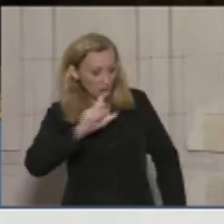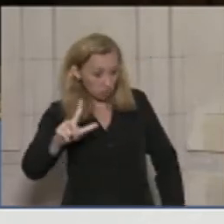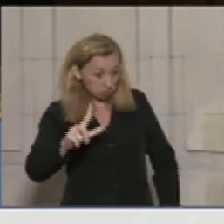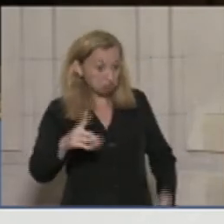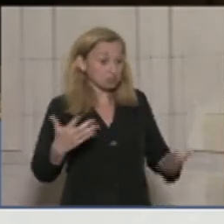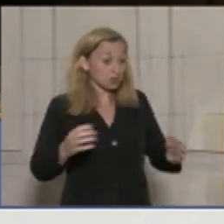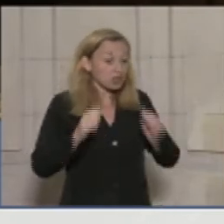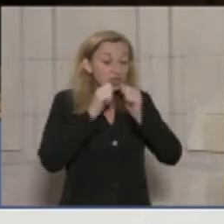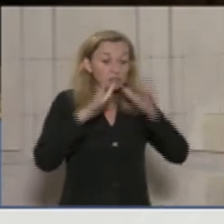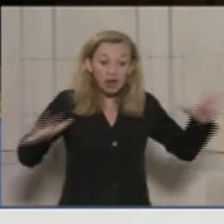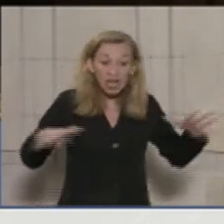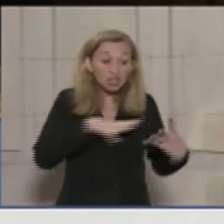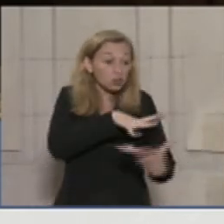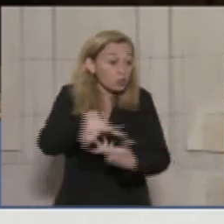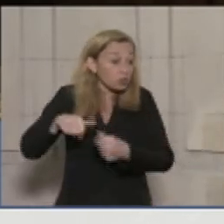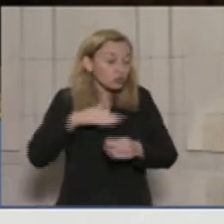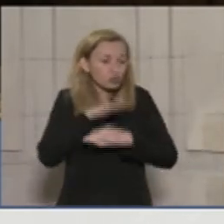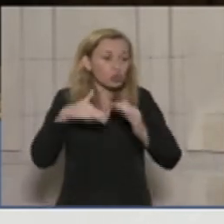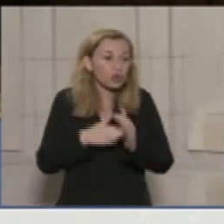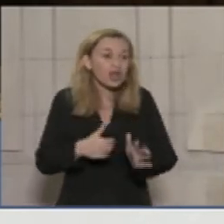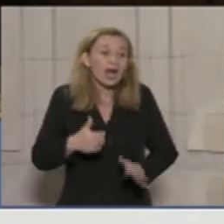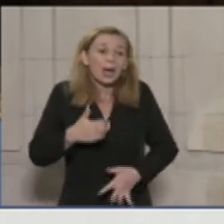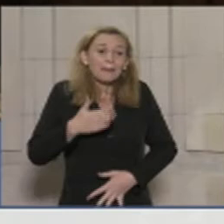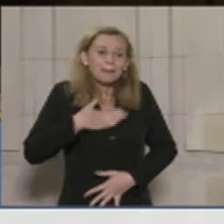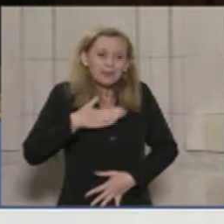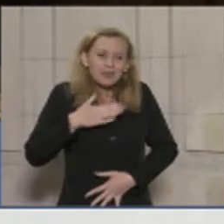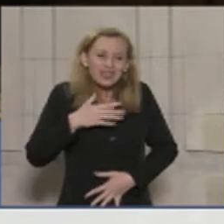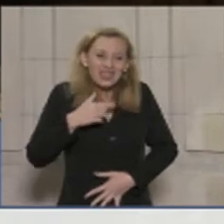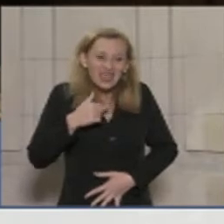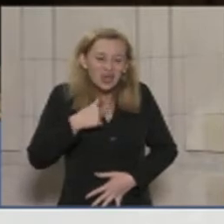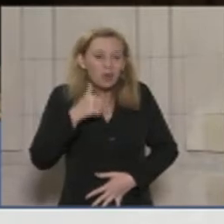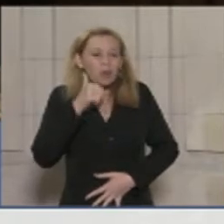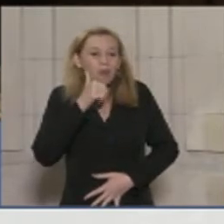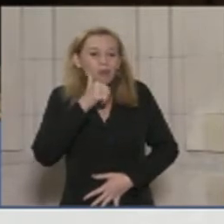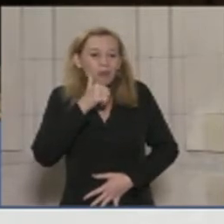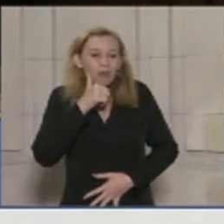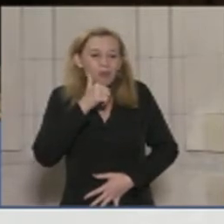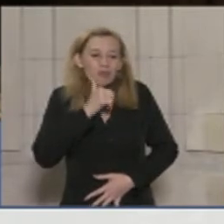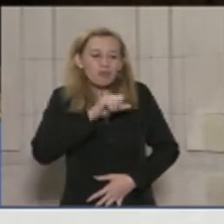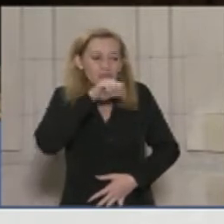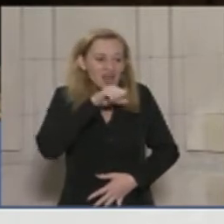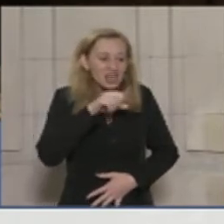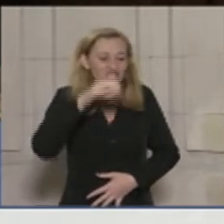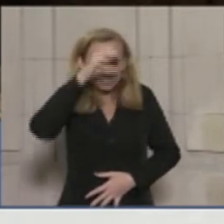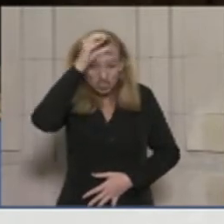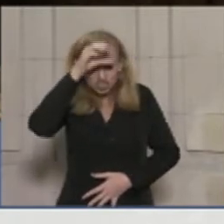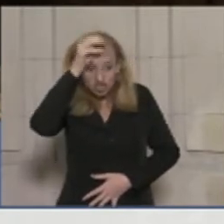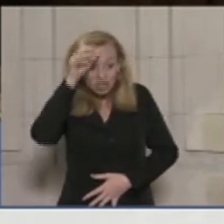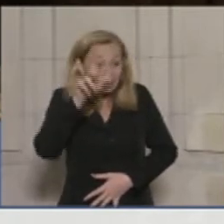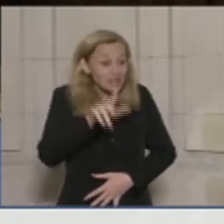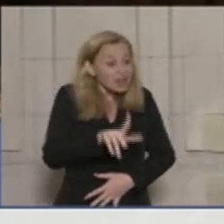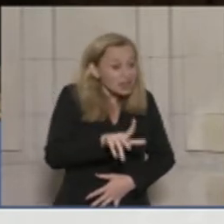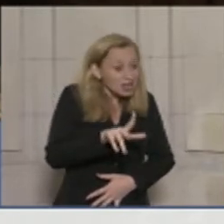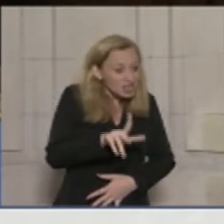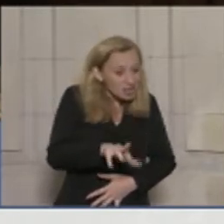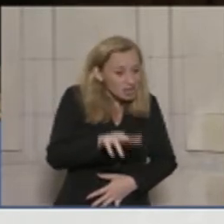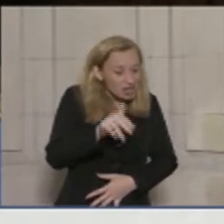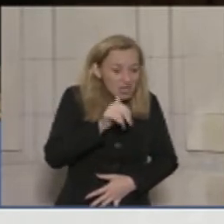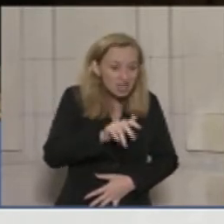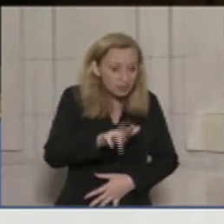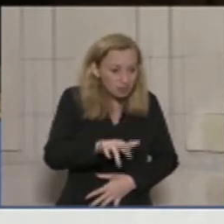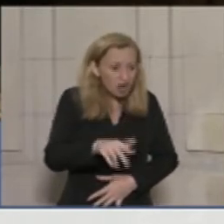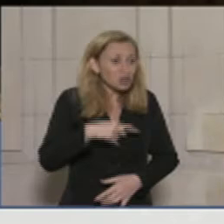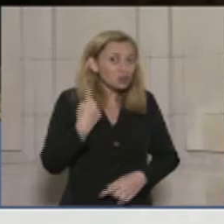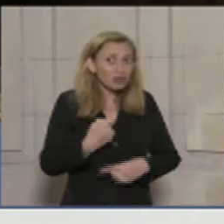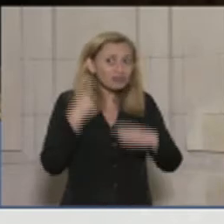enquanto mãe por adoção, tia, irmã, nós nos sentimos também